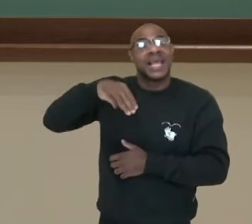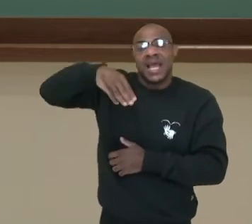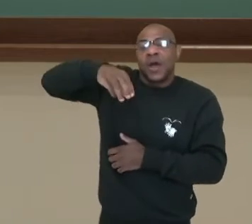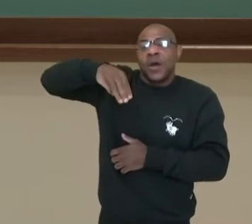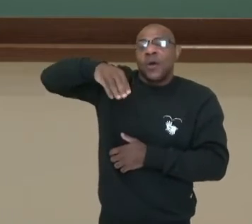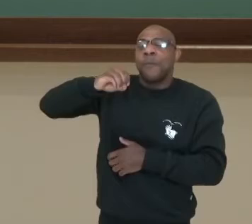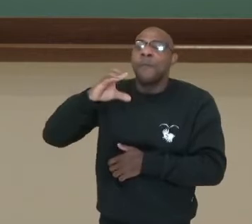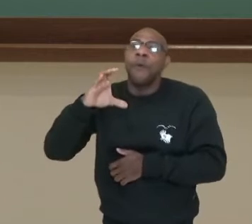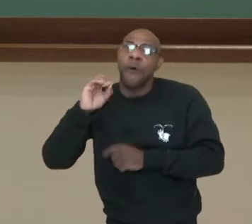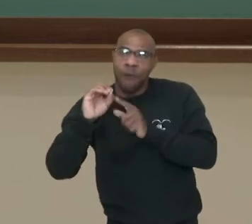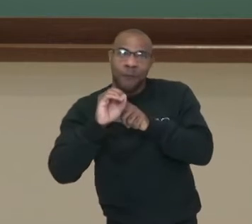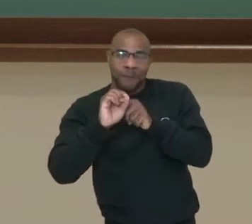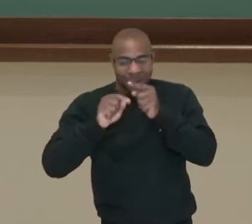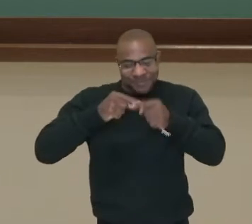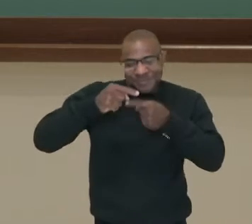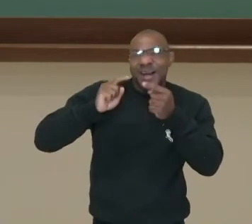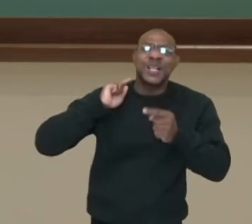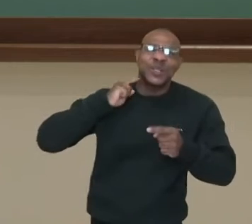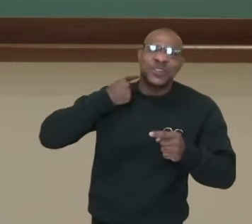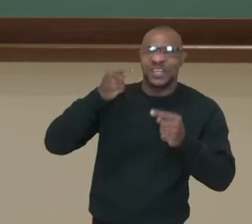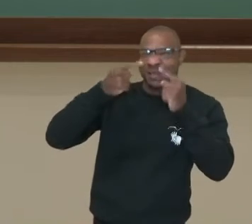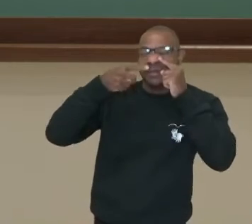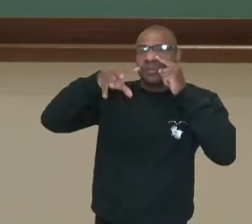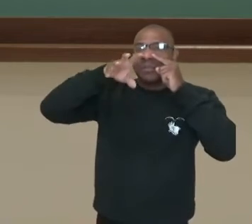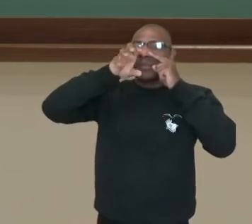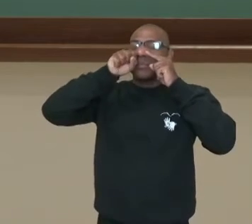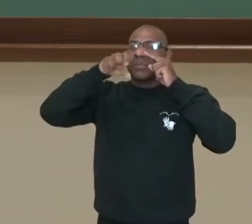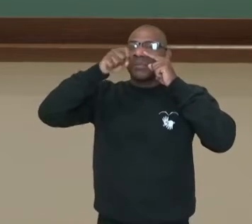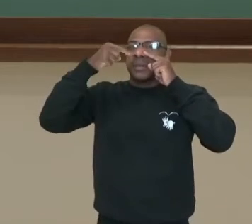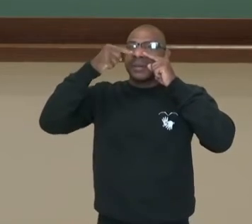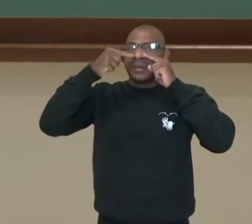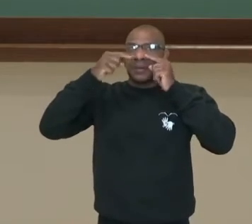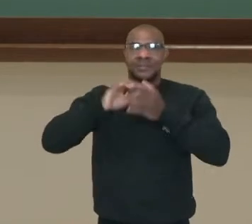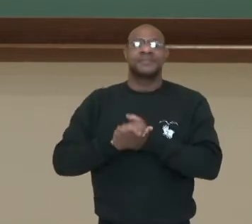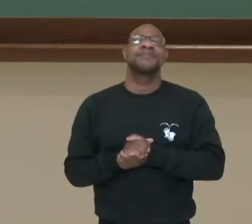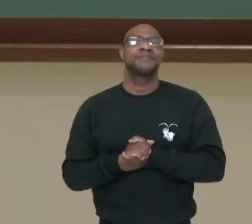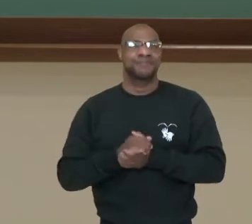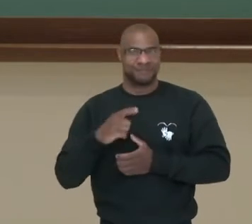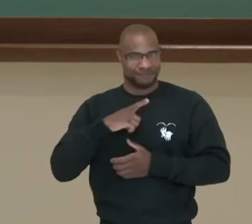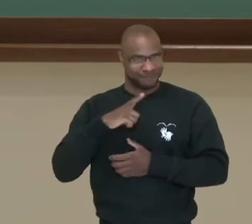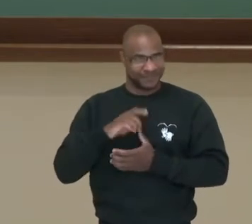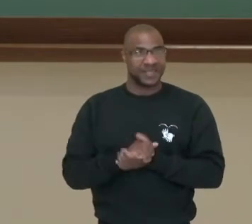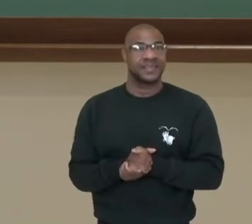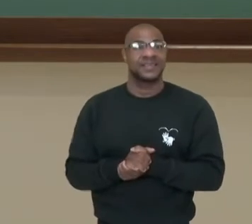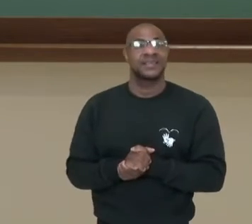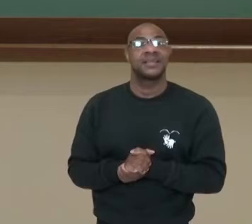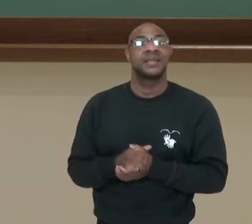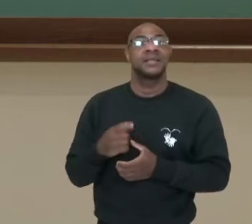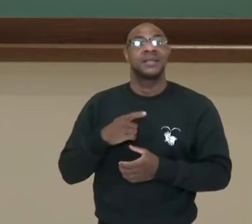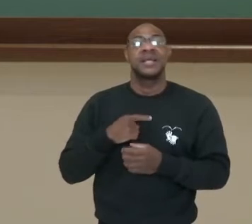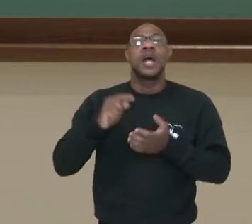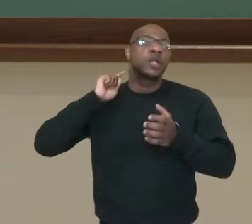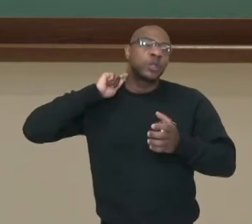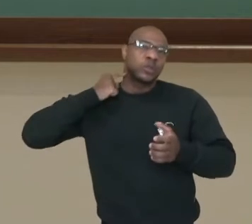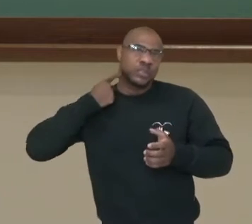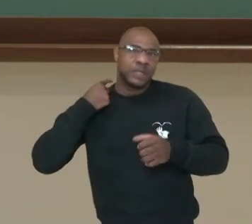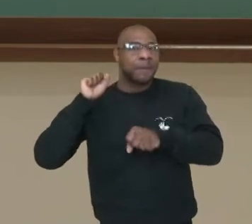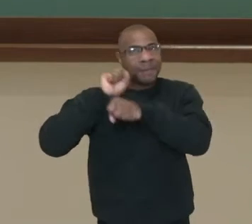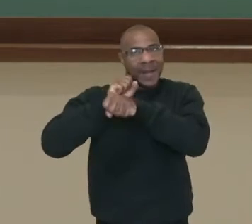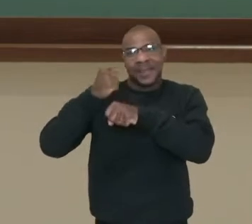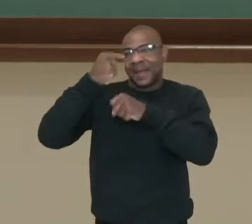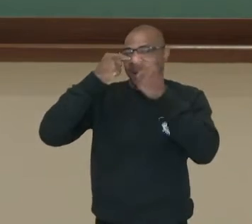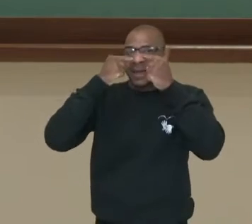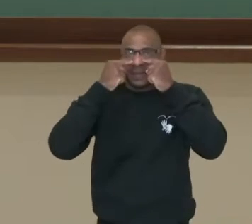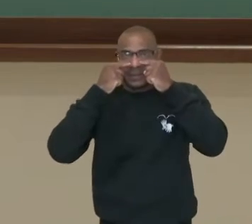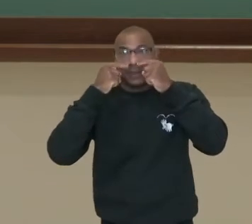justamente para que a poluição, essa sujeira que está no ar, grude nesse músculo, tá? Nesse muco ali no nariz, tá? Então o